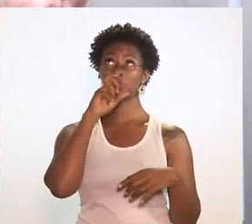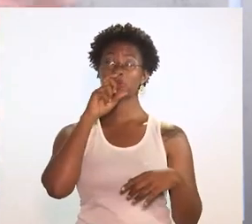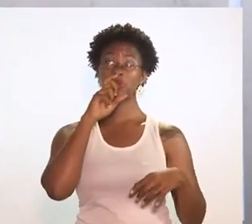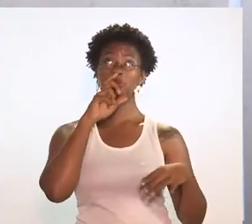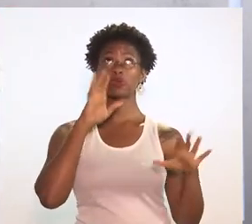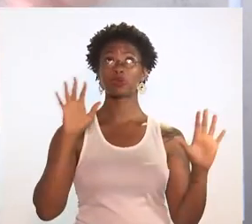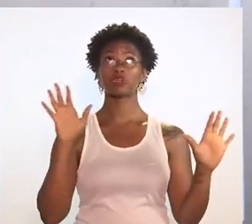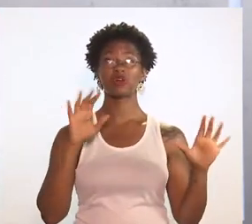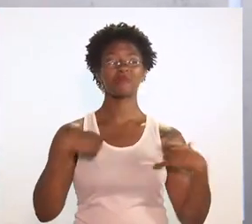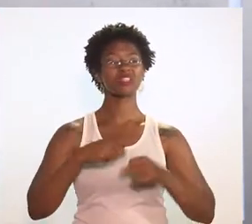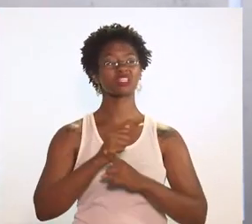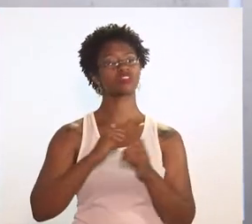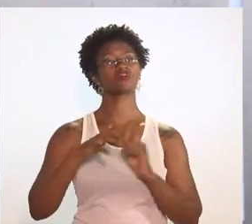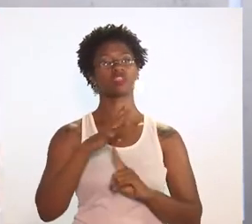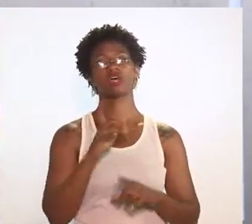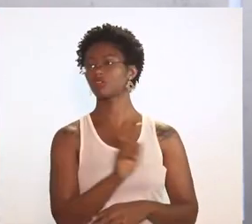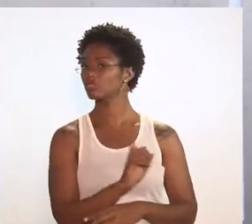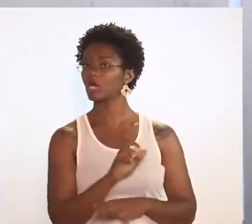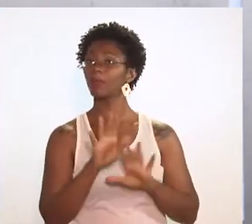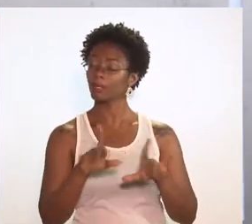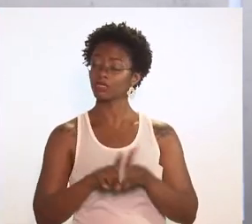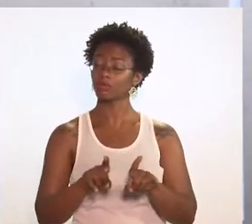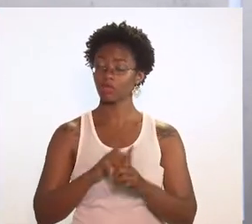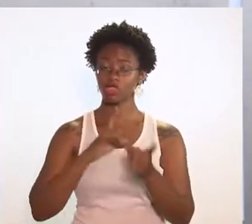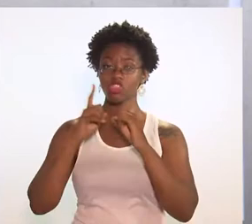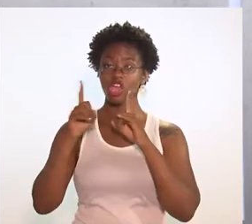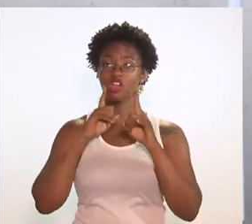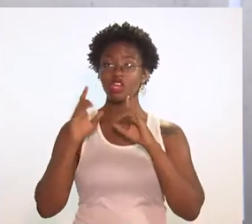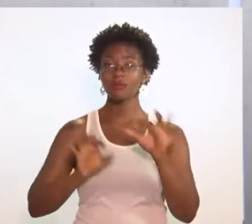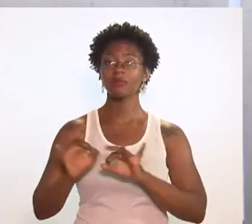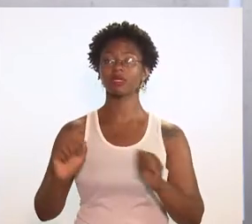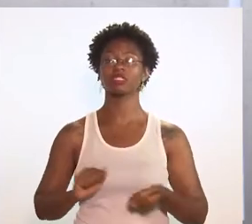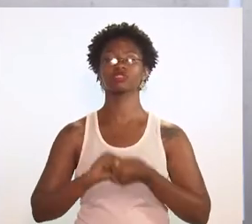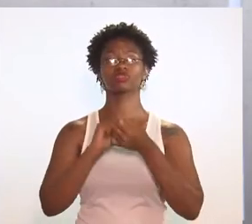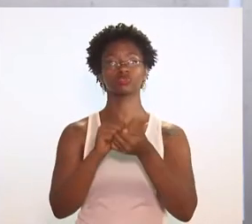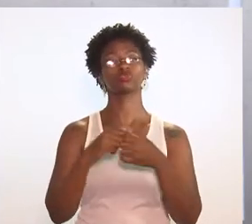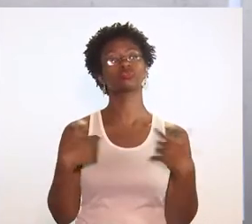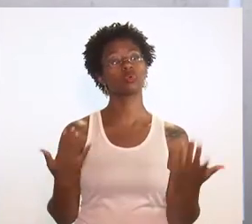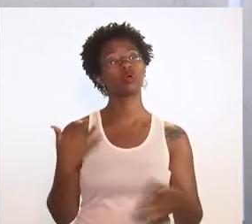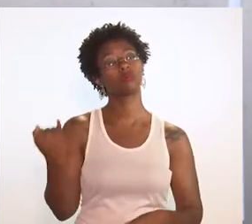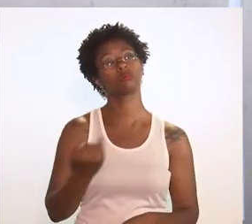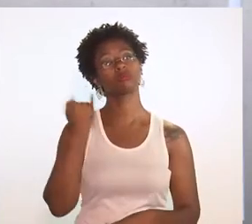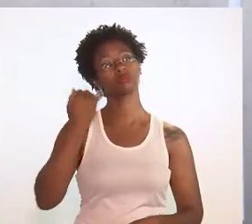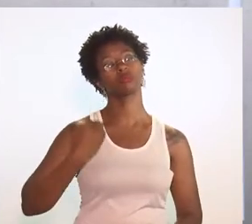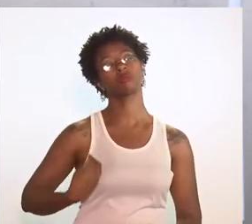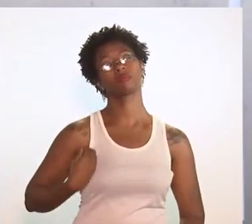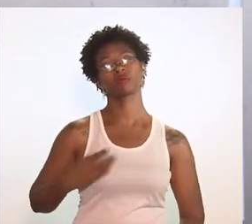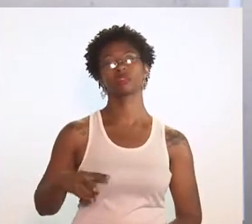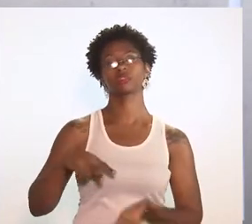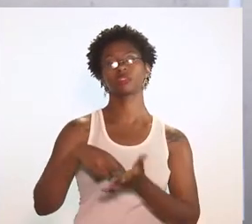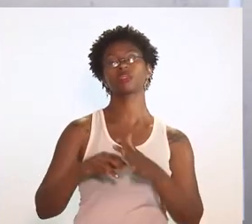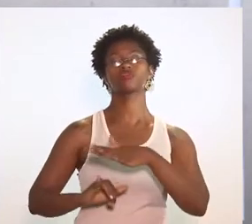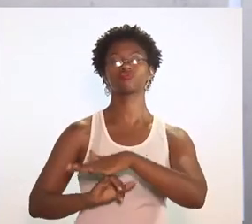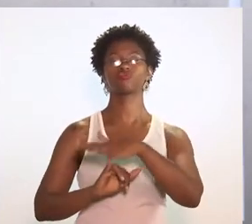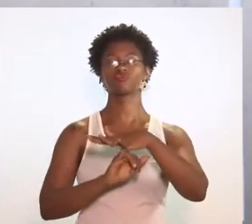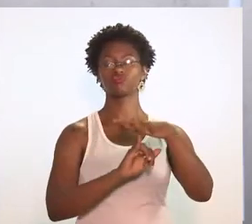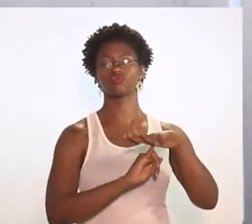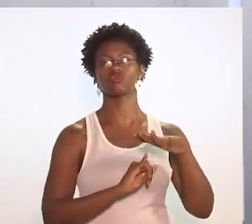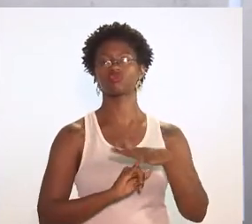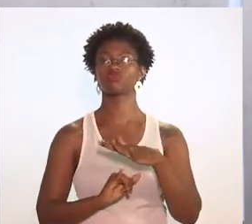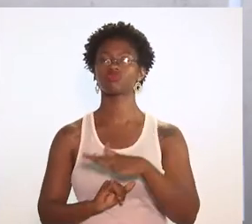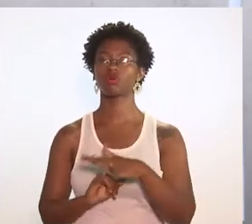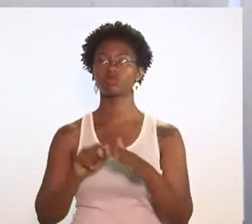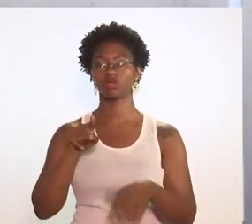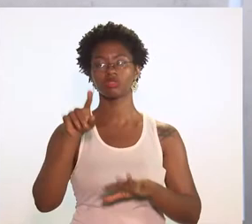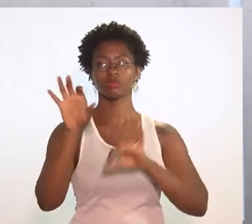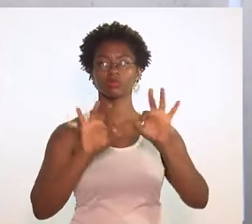no ar-condicionado o que, que precisa a sociedade, mas sim dialogar e construir juntos isso. Qual a importância dessa participação das